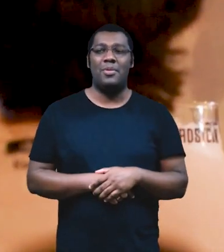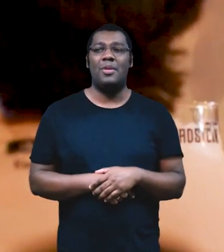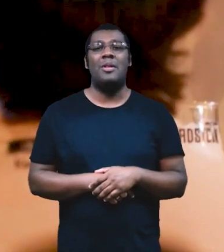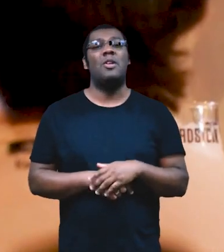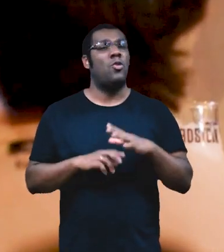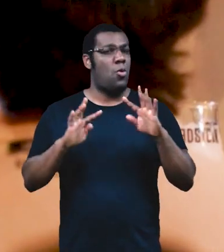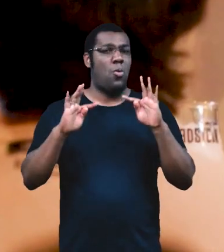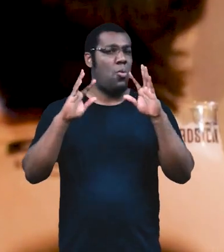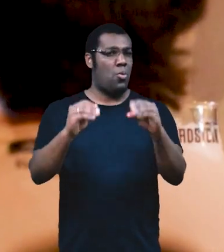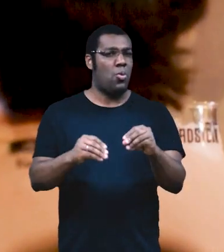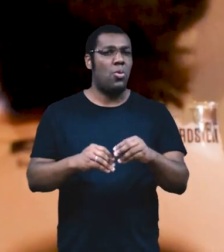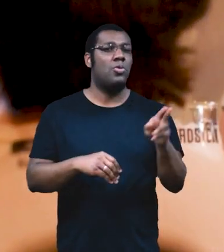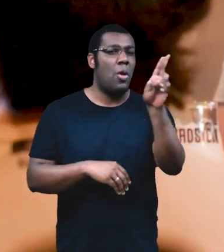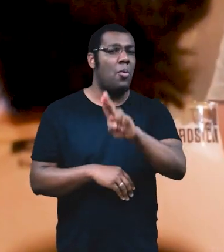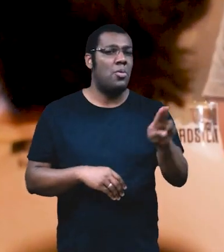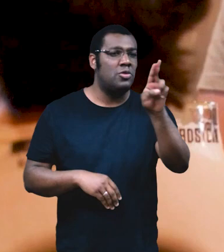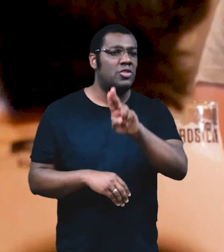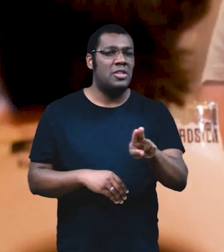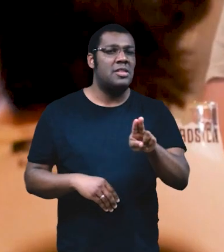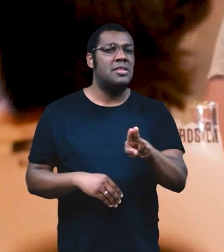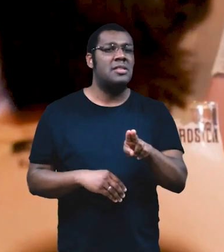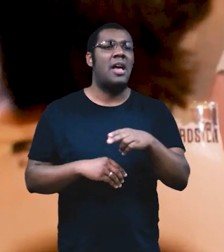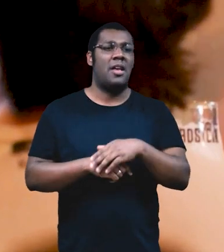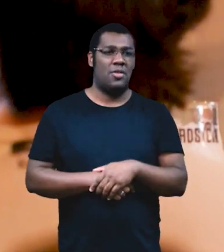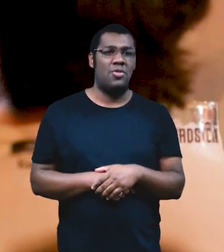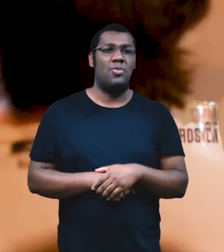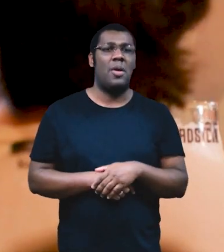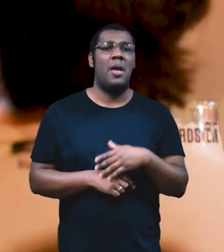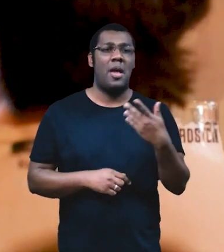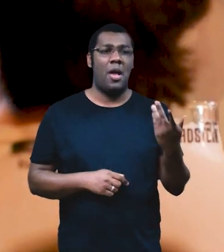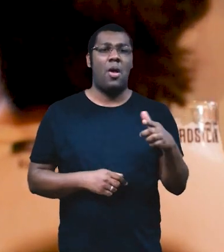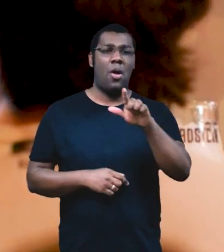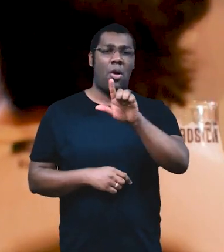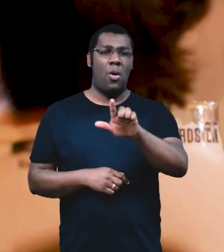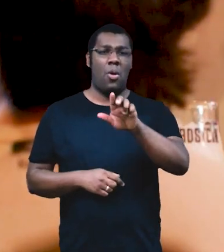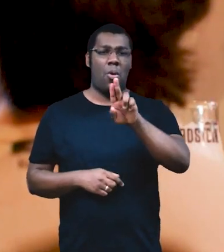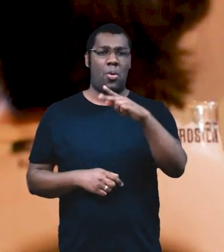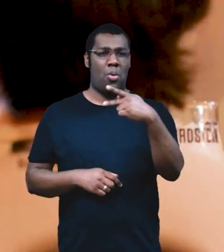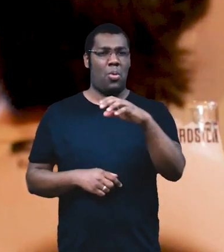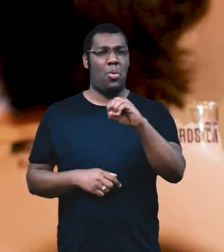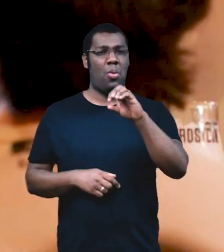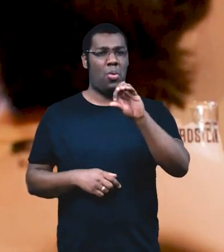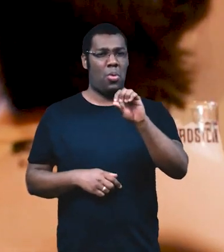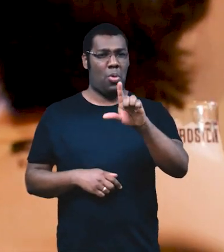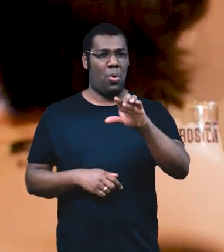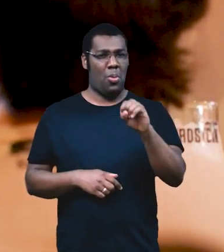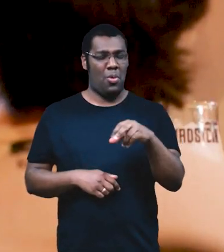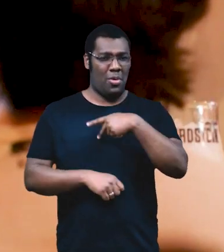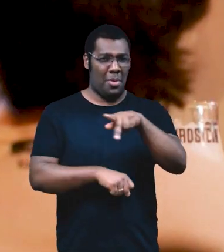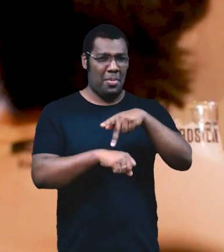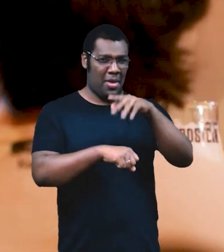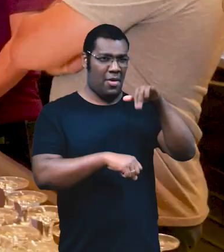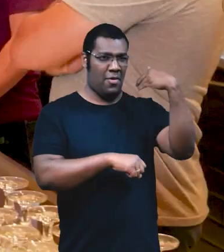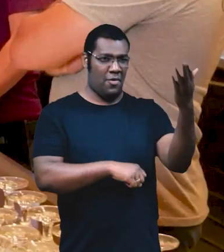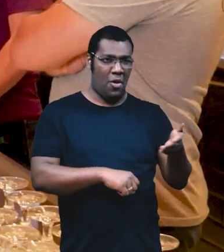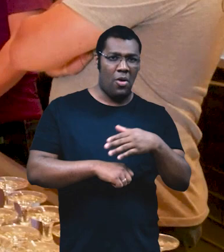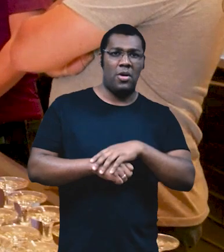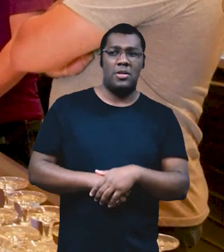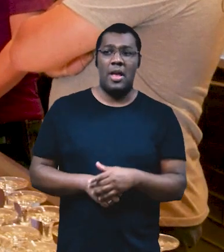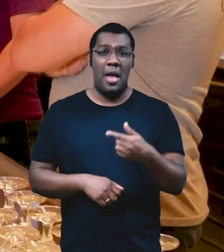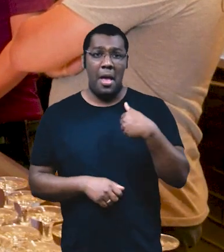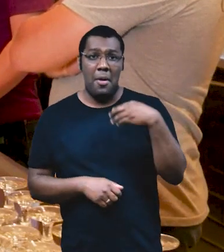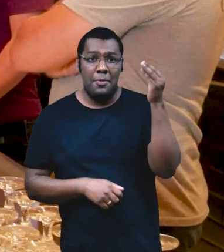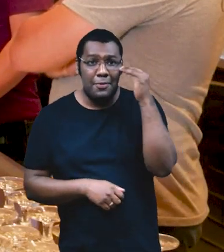lúpulos importados. Ele trouxe o lúpulo aqui para a gente experimentar, enfim, conhecer. É um